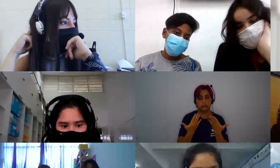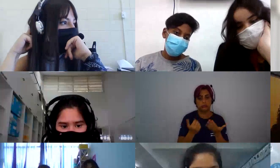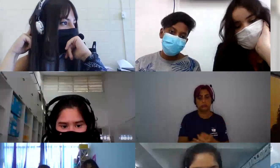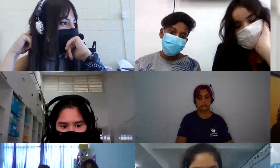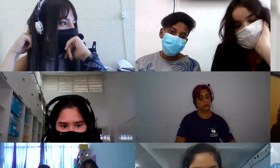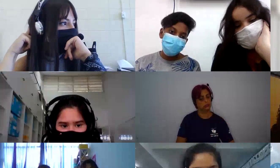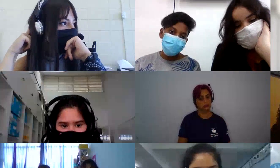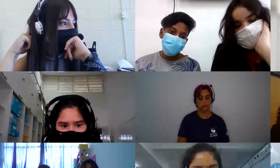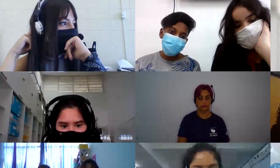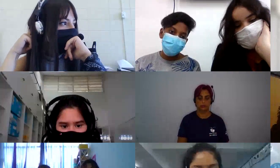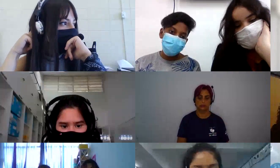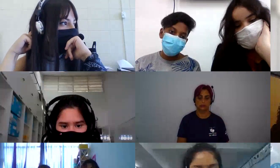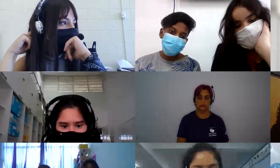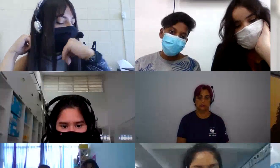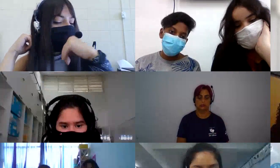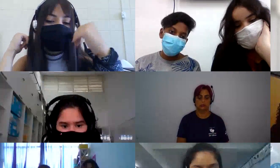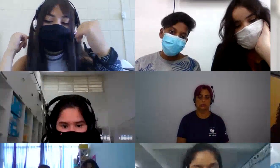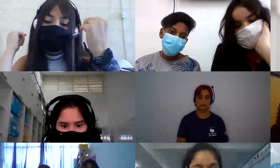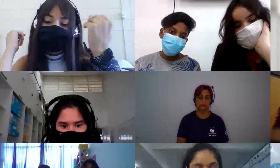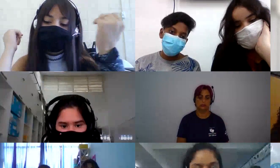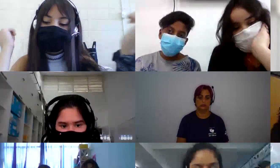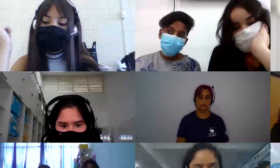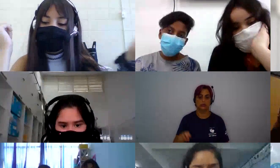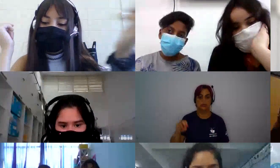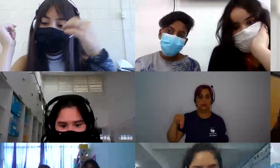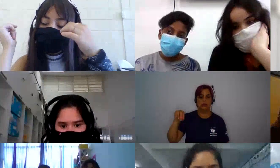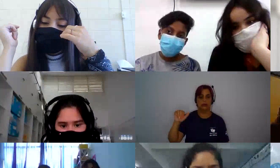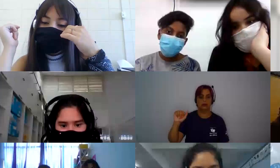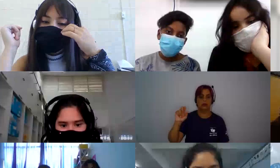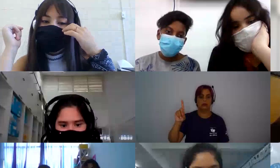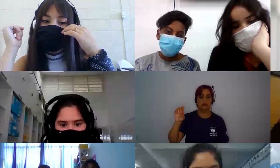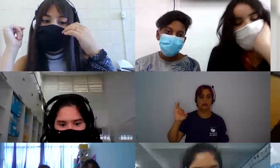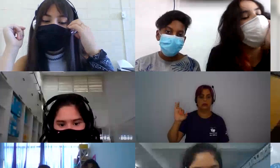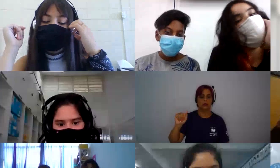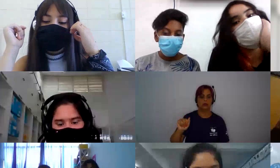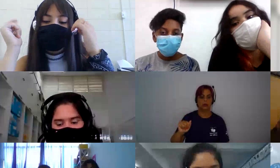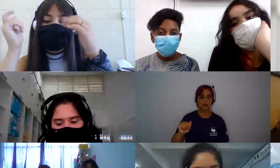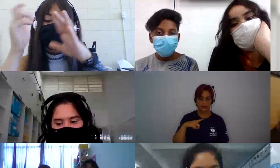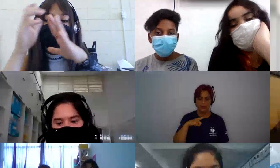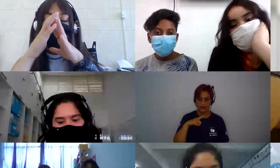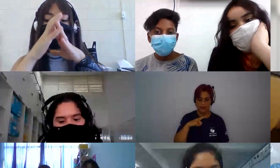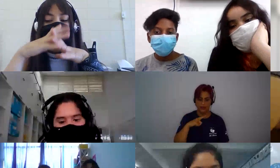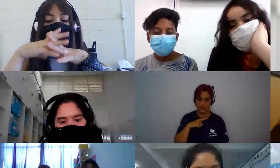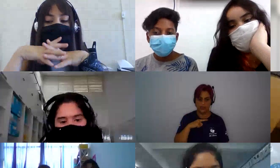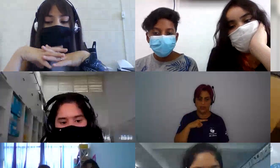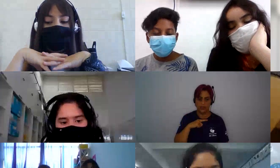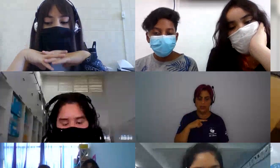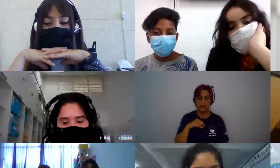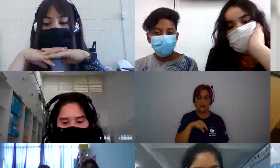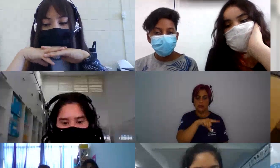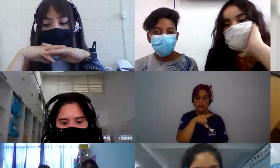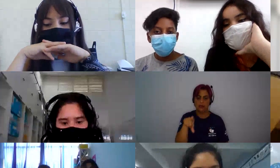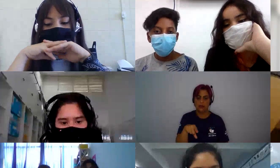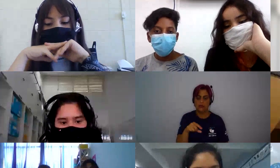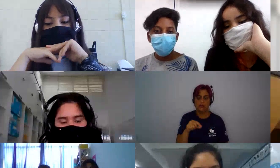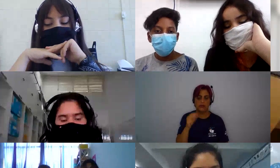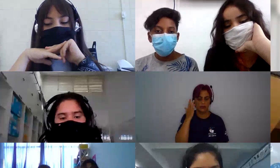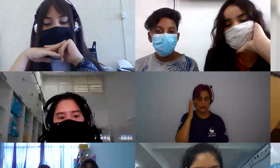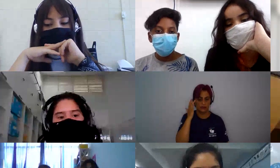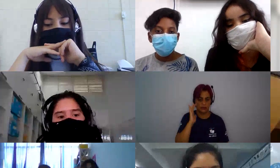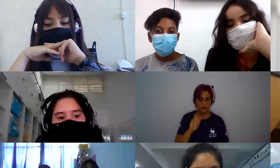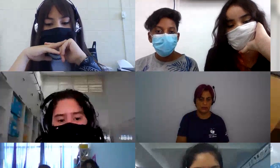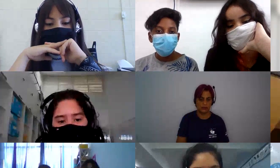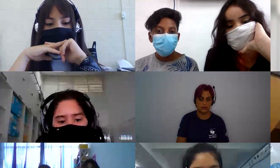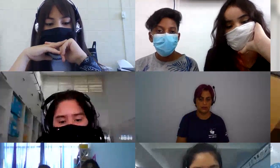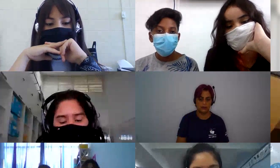verdade. É... Nádia, tem espaço que te ouve? Você acha que os espaços não te ouvem?